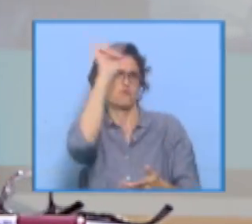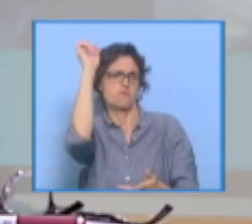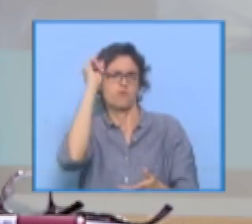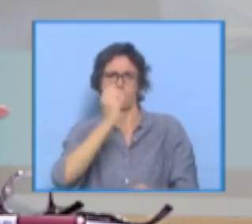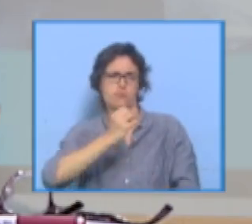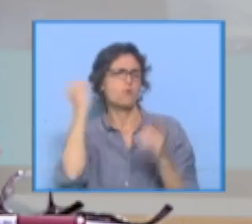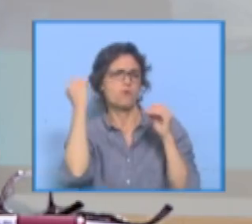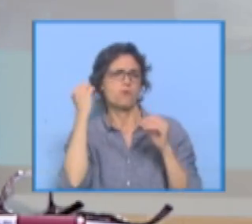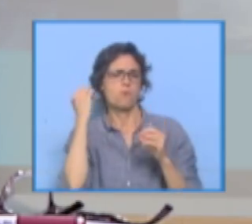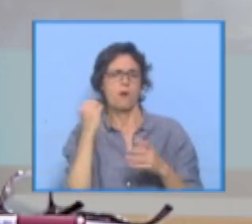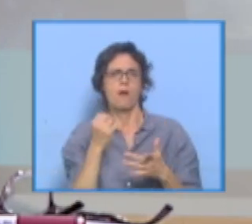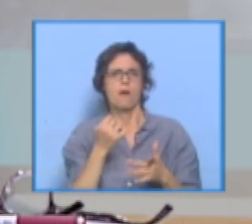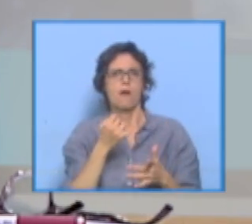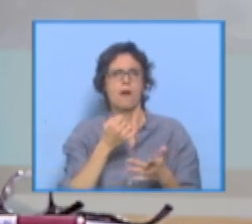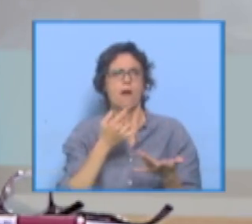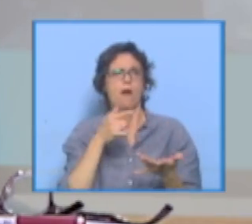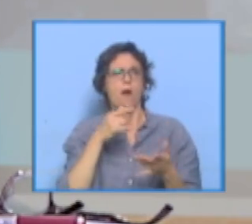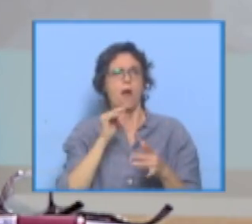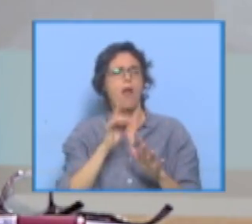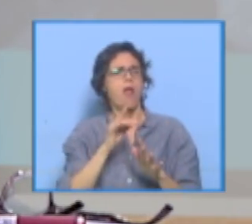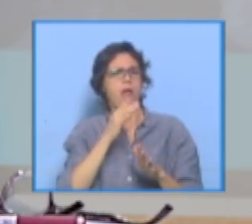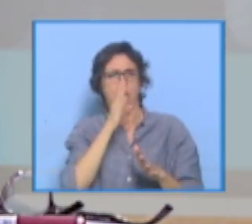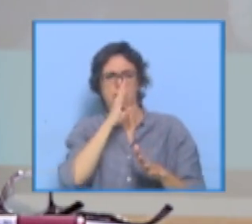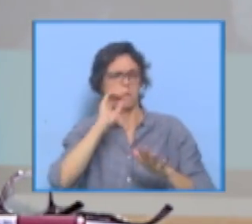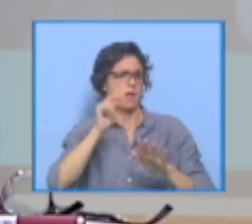e mesmo que sejam